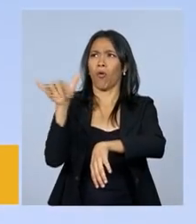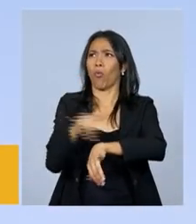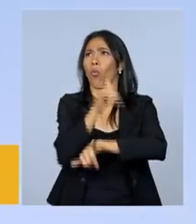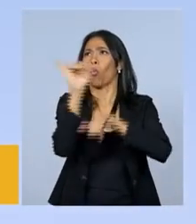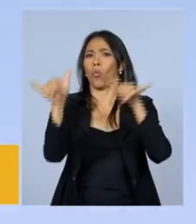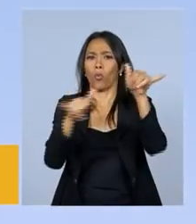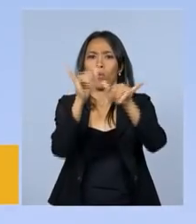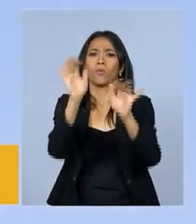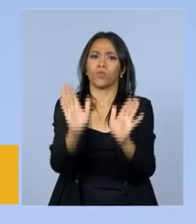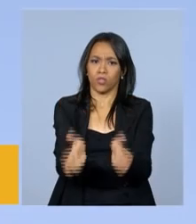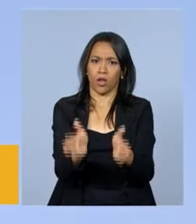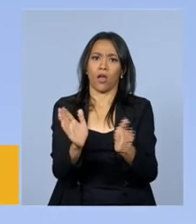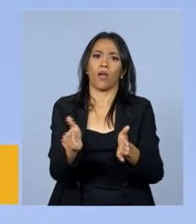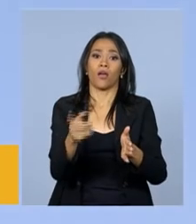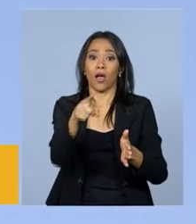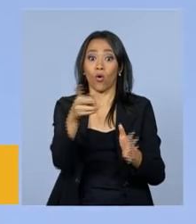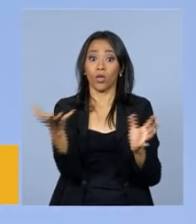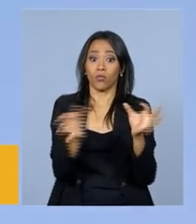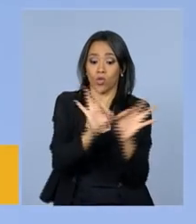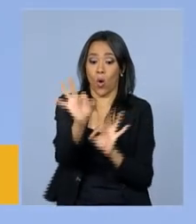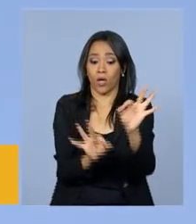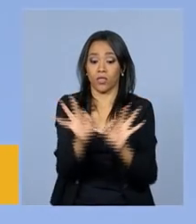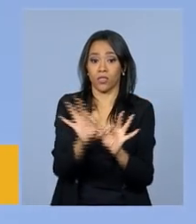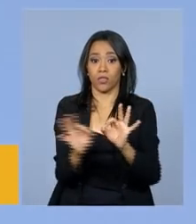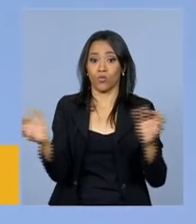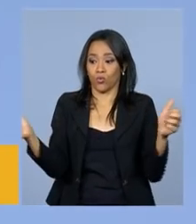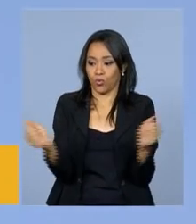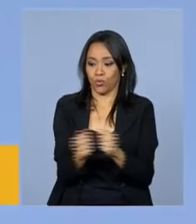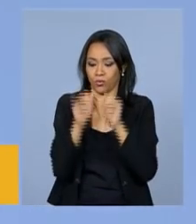como olha, eles... aí, eles já se juntando, então,